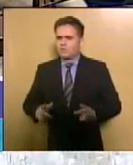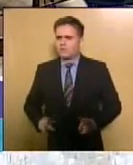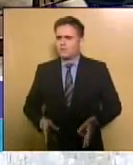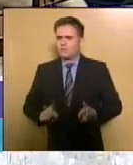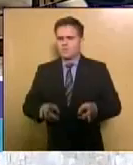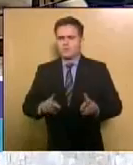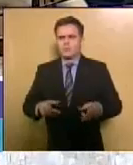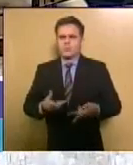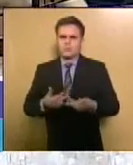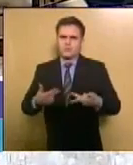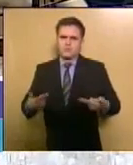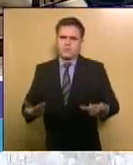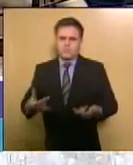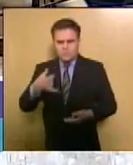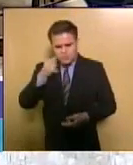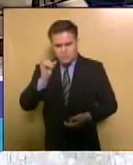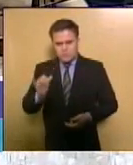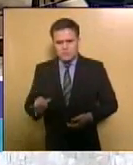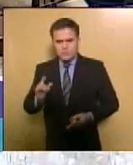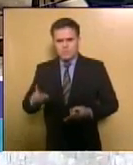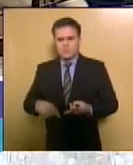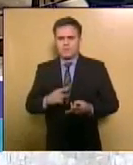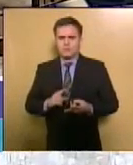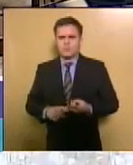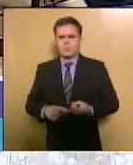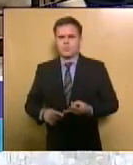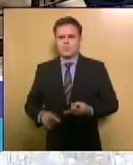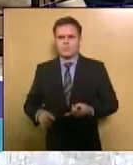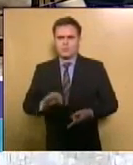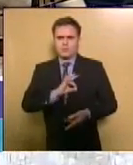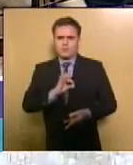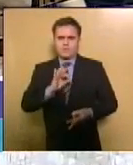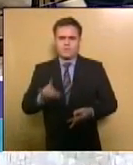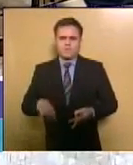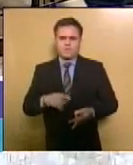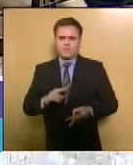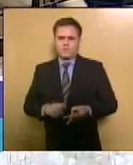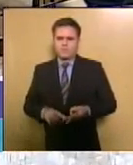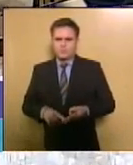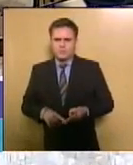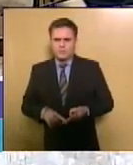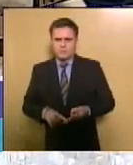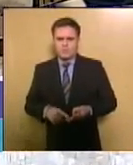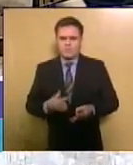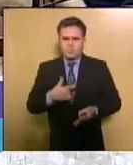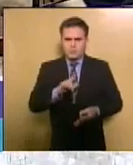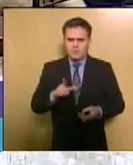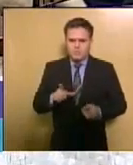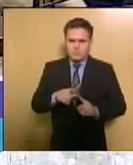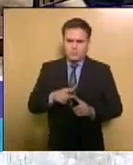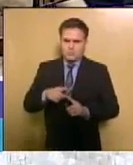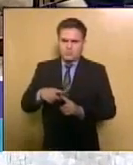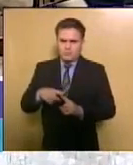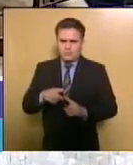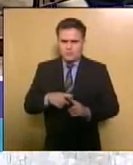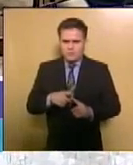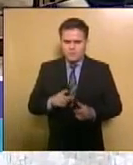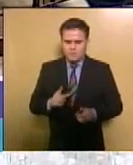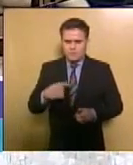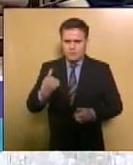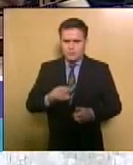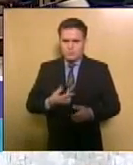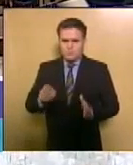a proatividade a questão da prevenção aí vem a prevenção policial e a e os outros tipos de prevenção nós